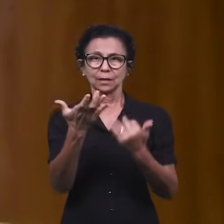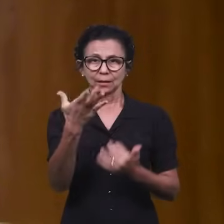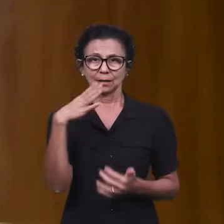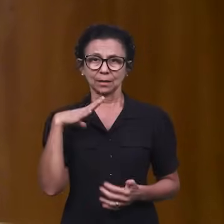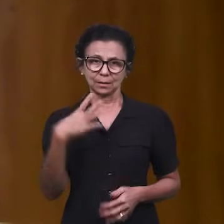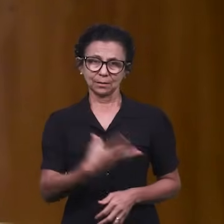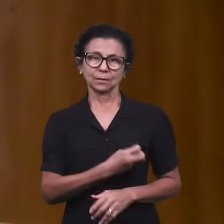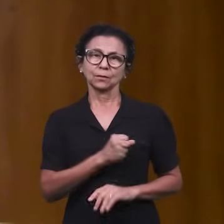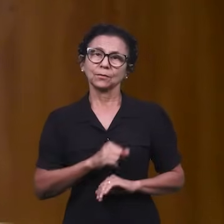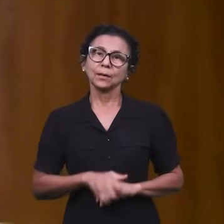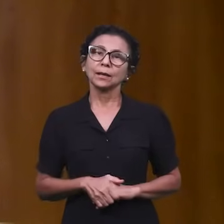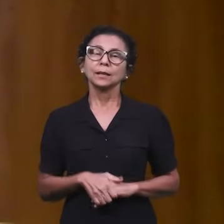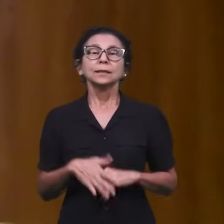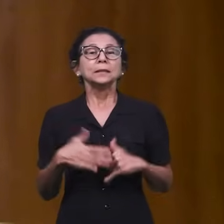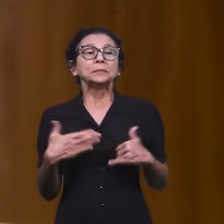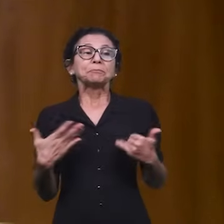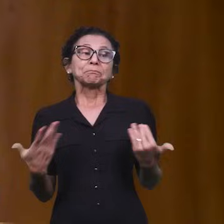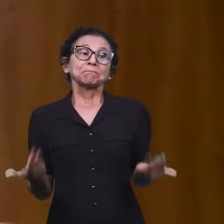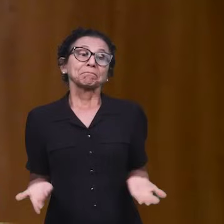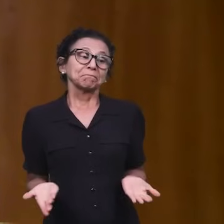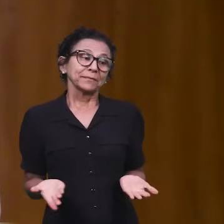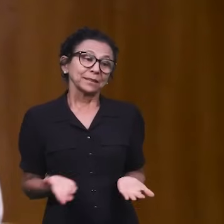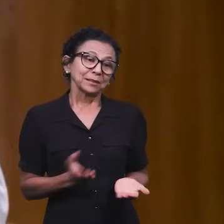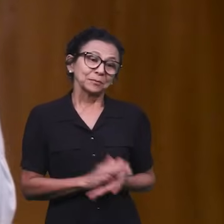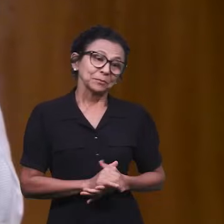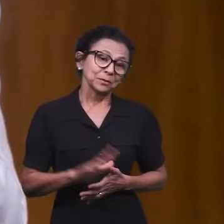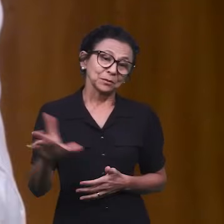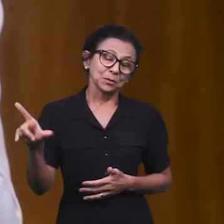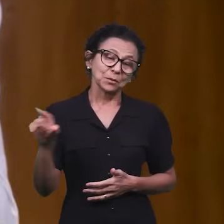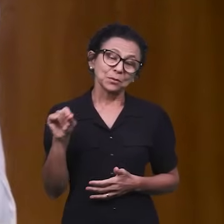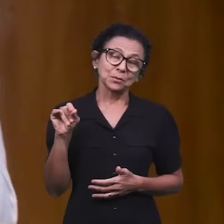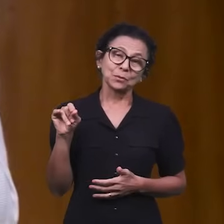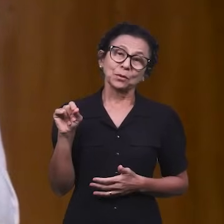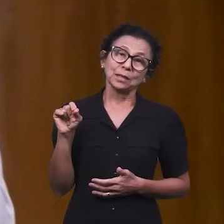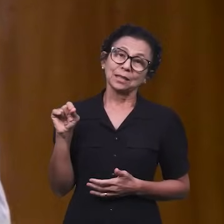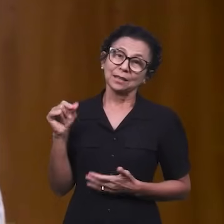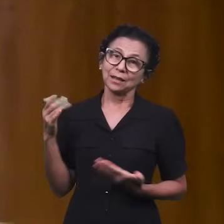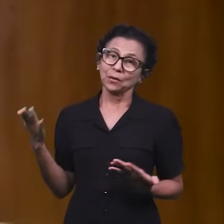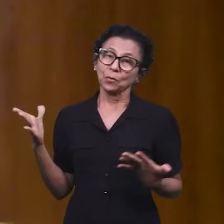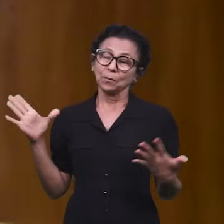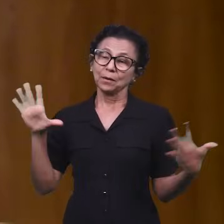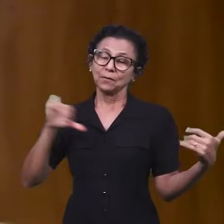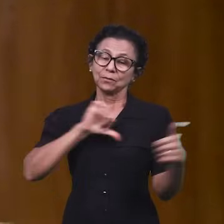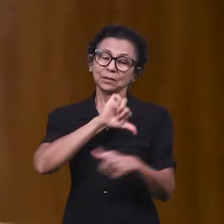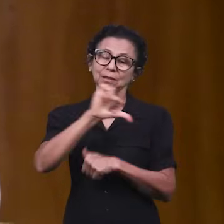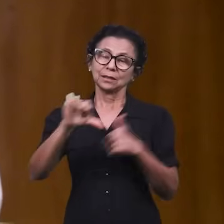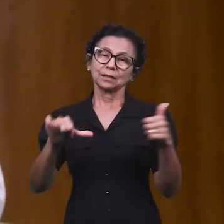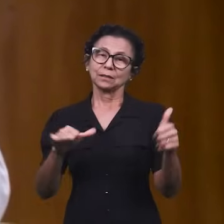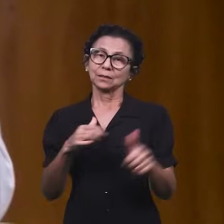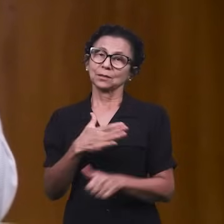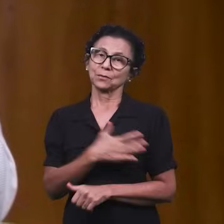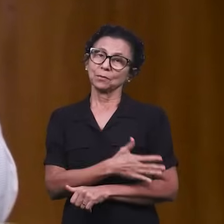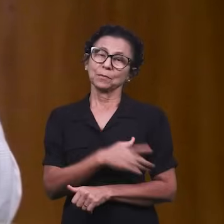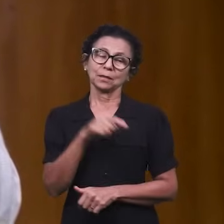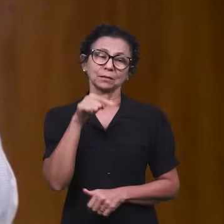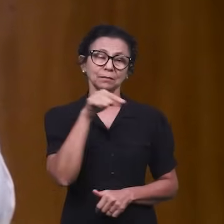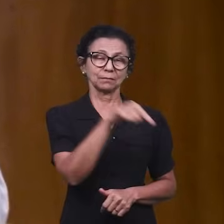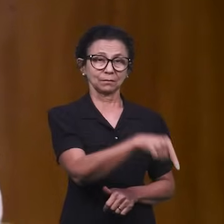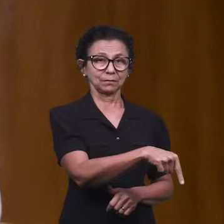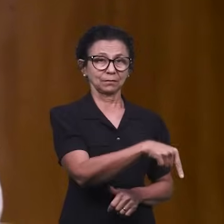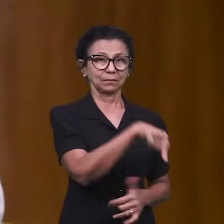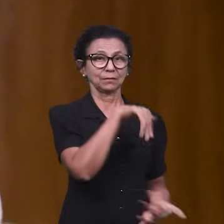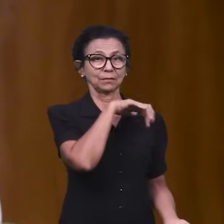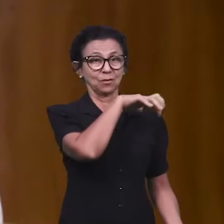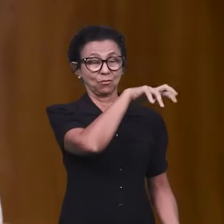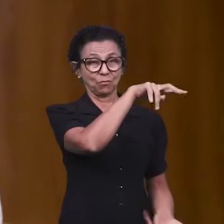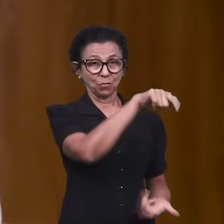contrariar costumes e formas de vida que o mundo estabelece, aquilo que é o rei que está aí hoje.